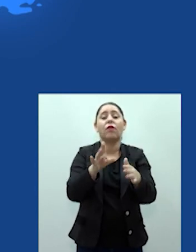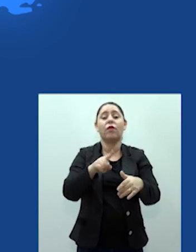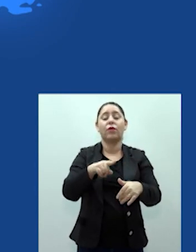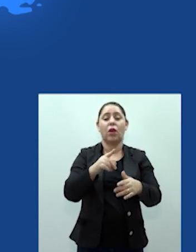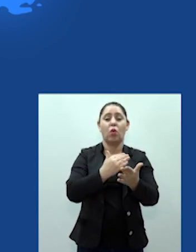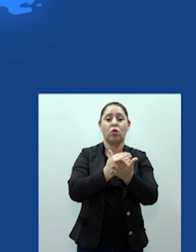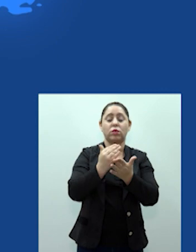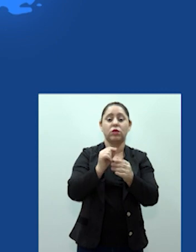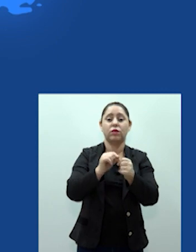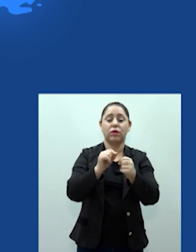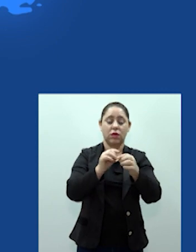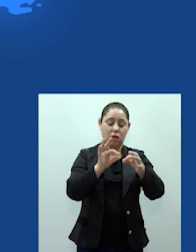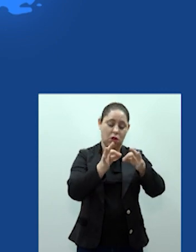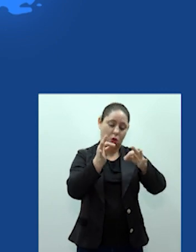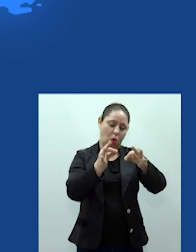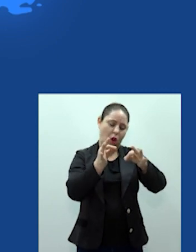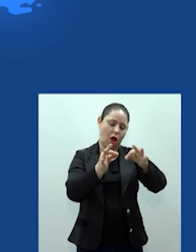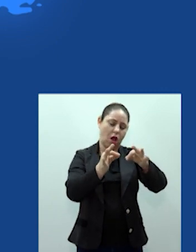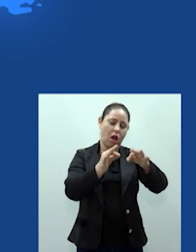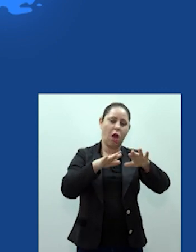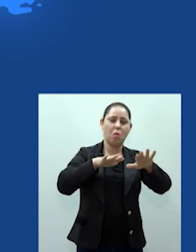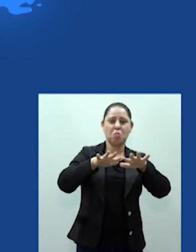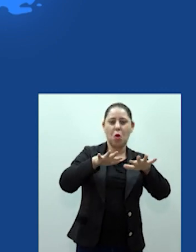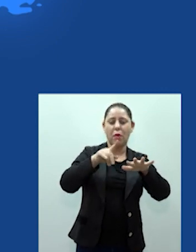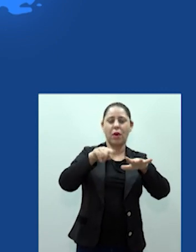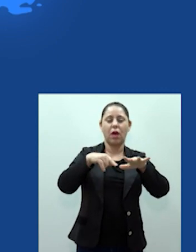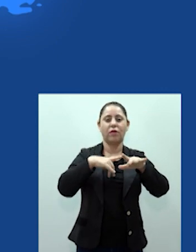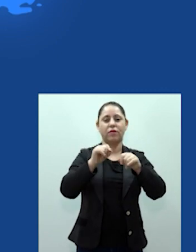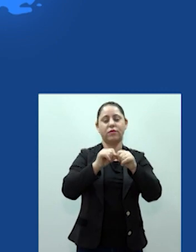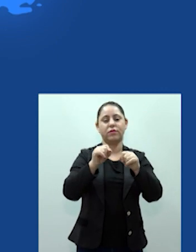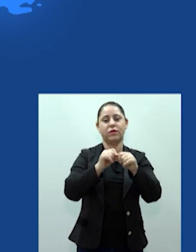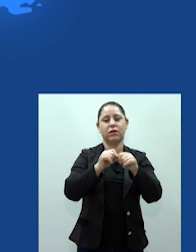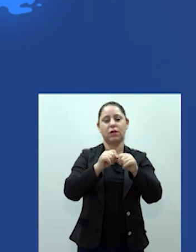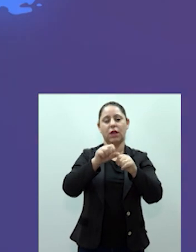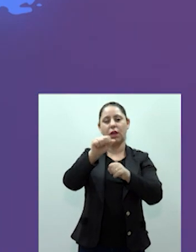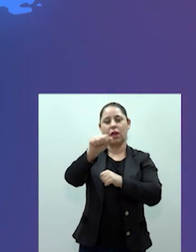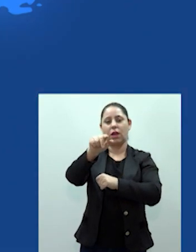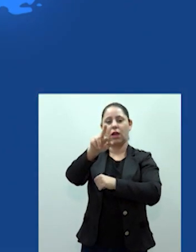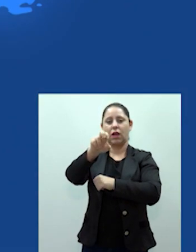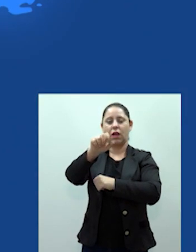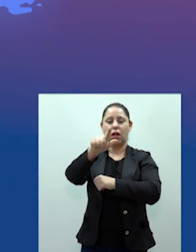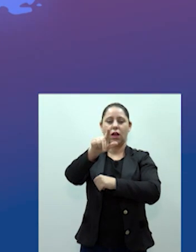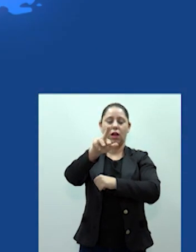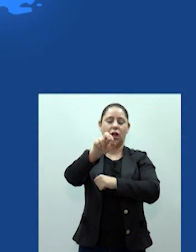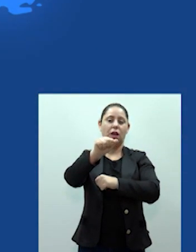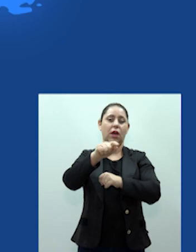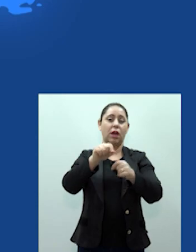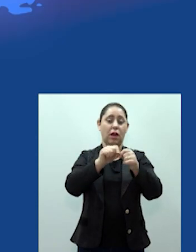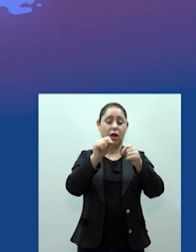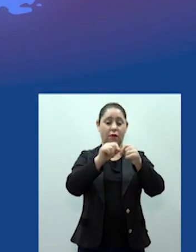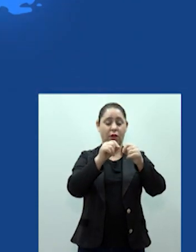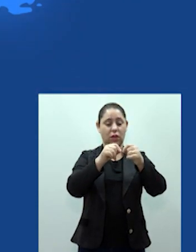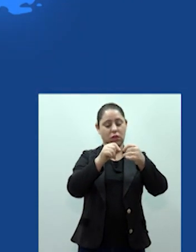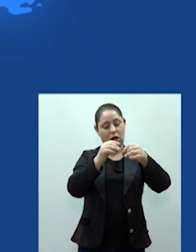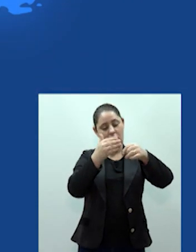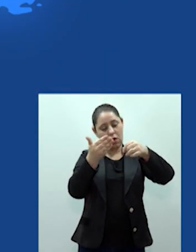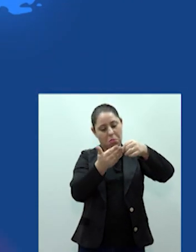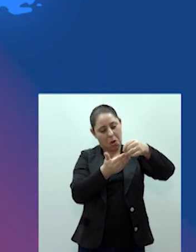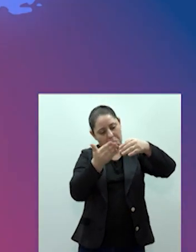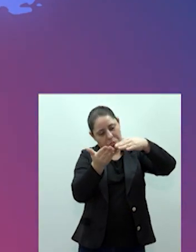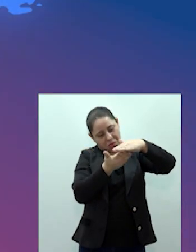depois disso eu comecei a fazer os bordados com mais volume, movimento, aí que veio a ideia de fazer a arara que abre a asa, toda bordada